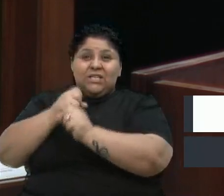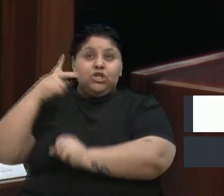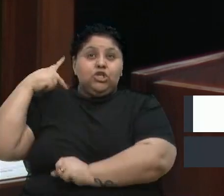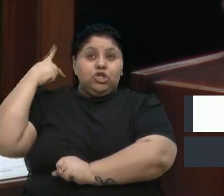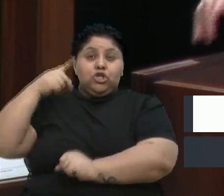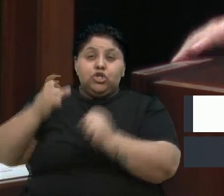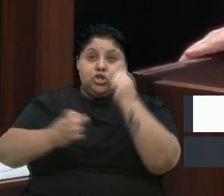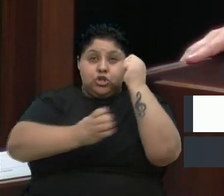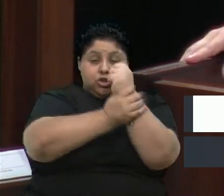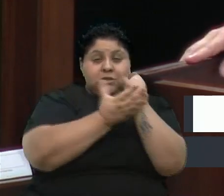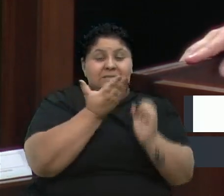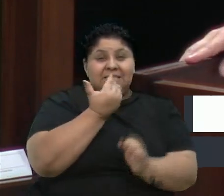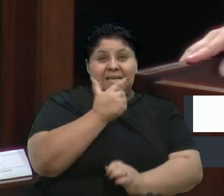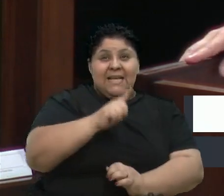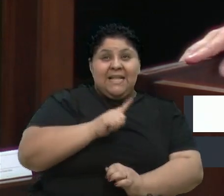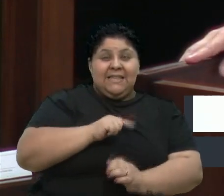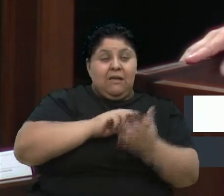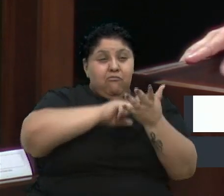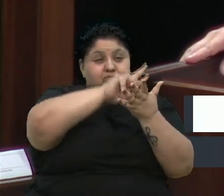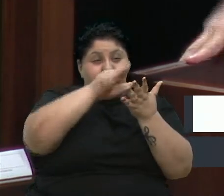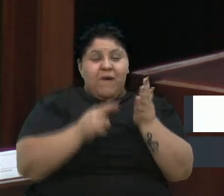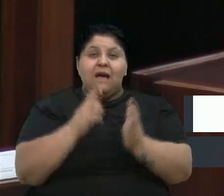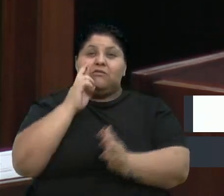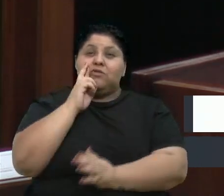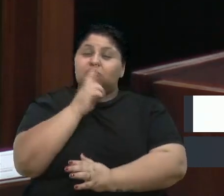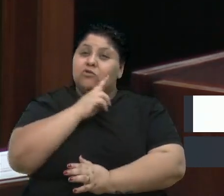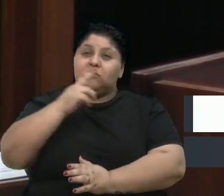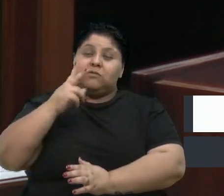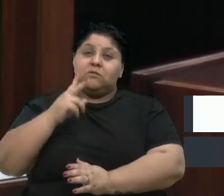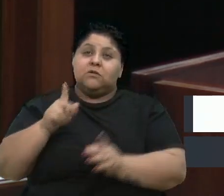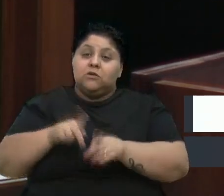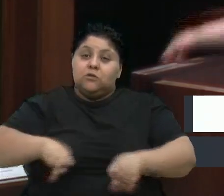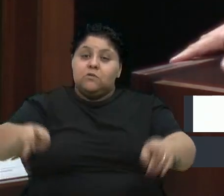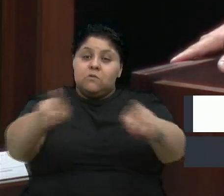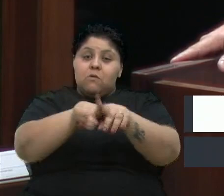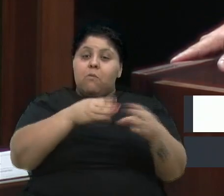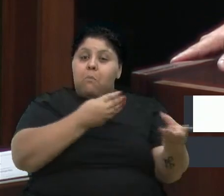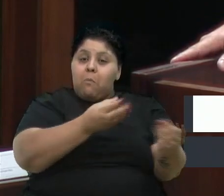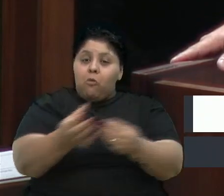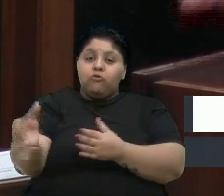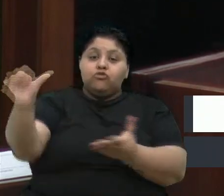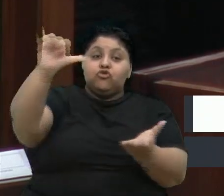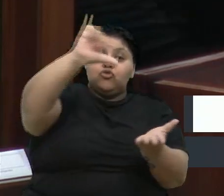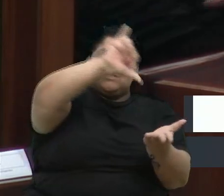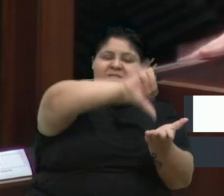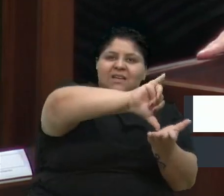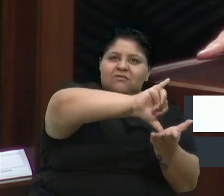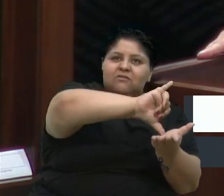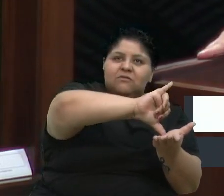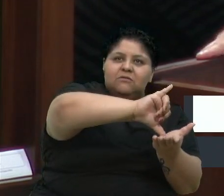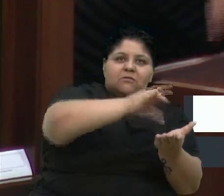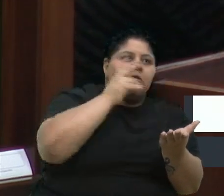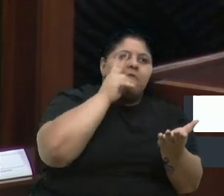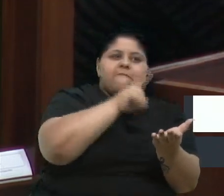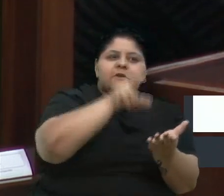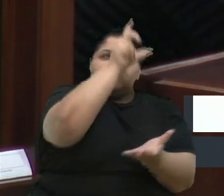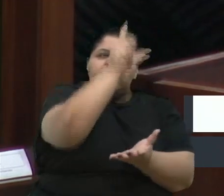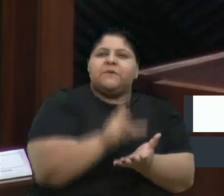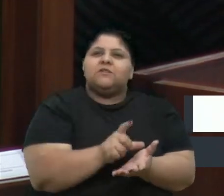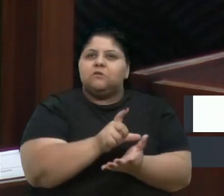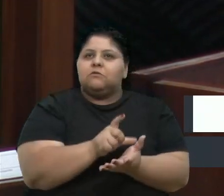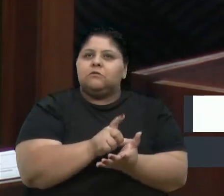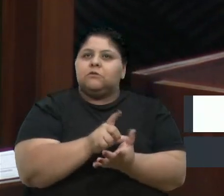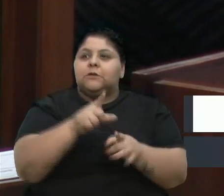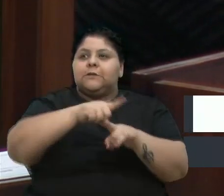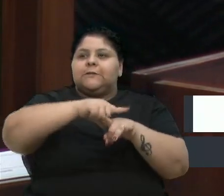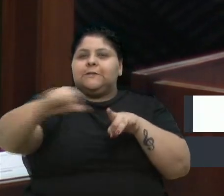existem vários restaurantes populares, muitos deles na região central da cidade. Vejam vocês, uma pessoa que sai do